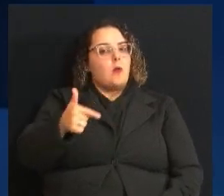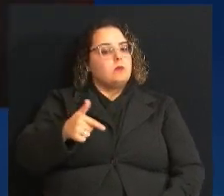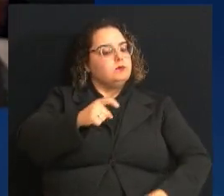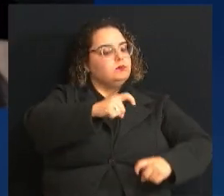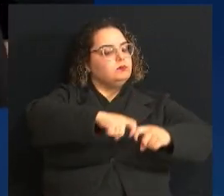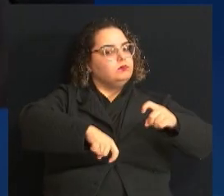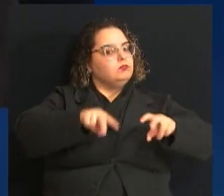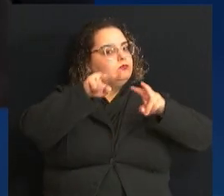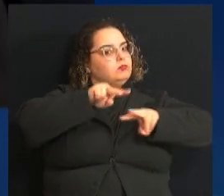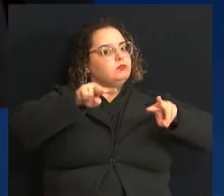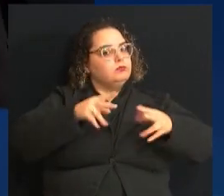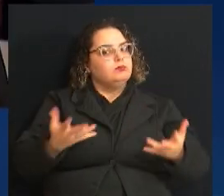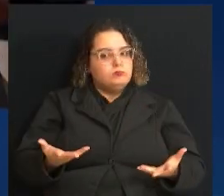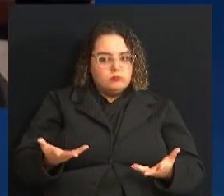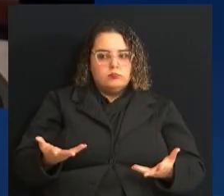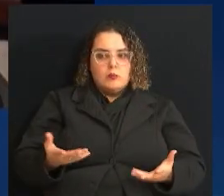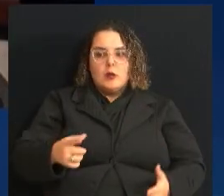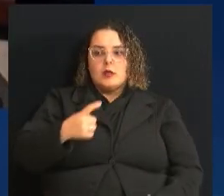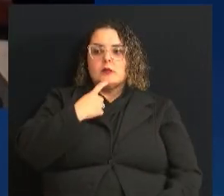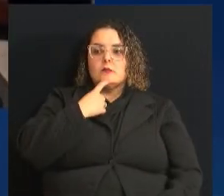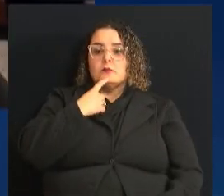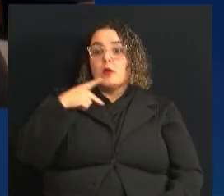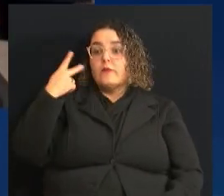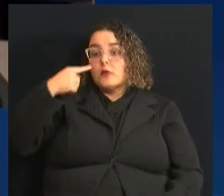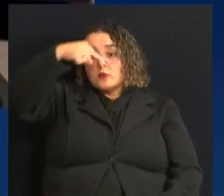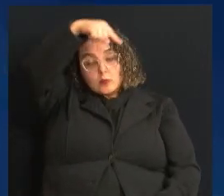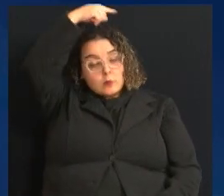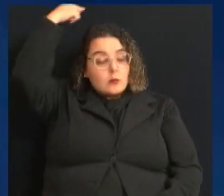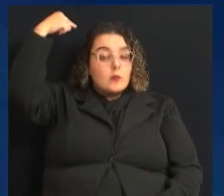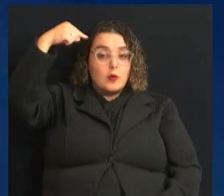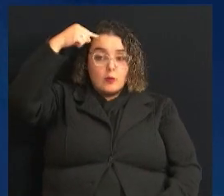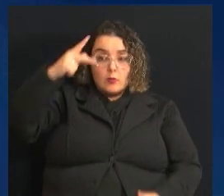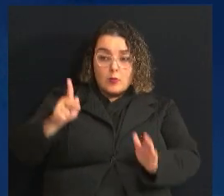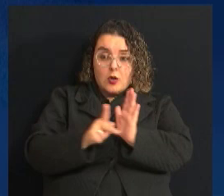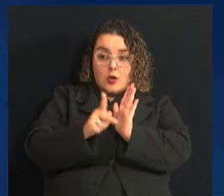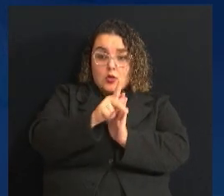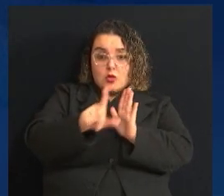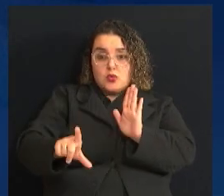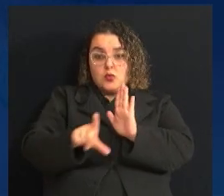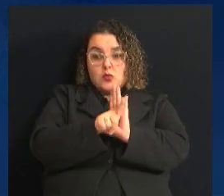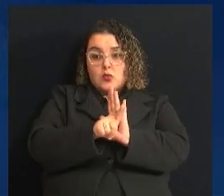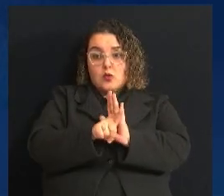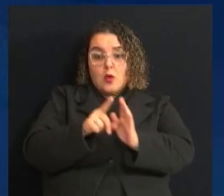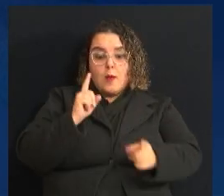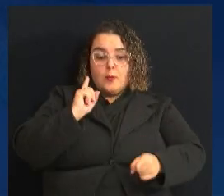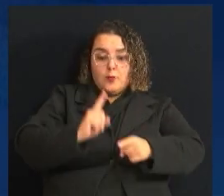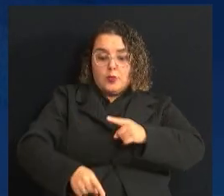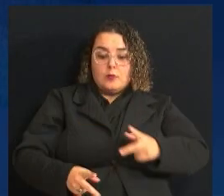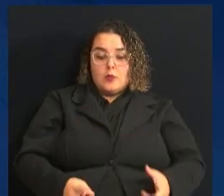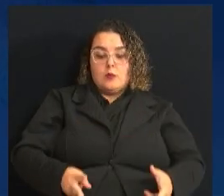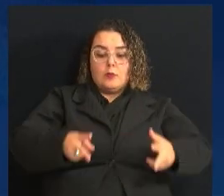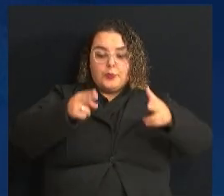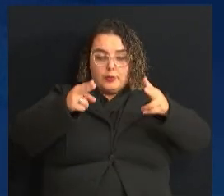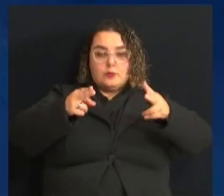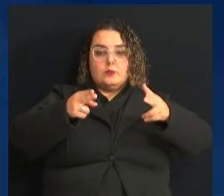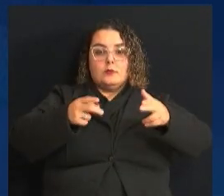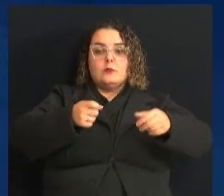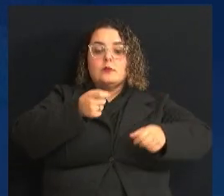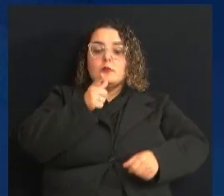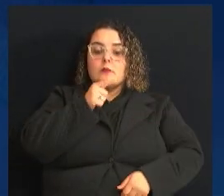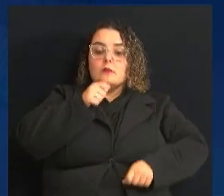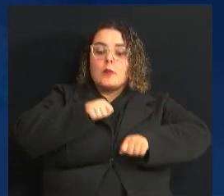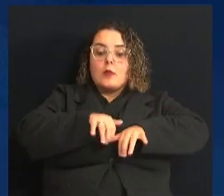Campinas. Vereador Paulo Gaspar apresenta projeto de lei que proíbe suspensão de fornecimento de água por falta